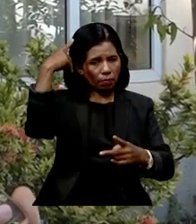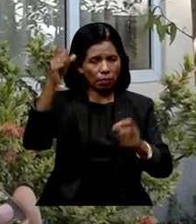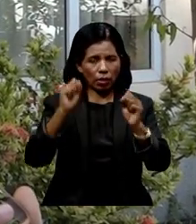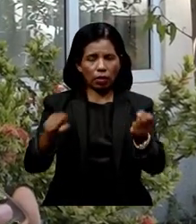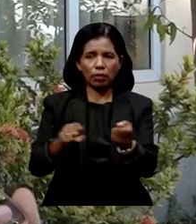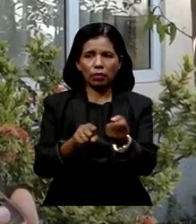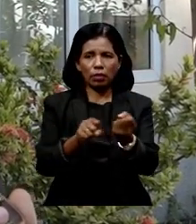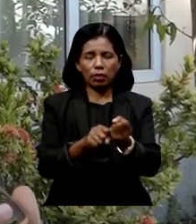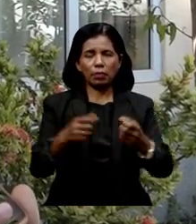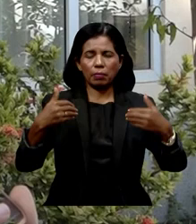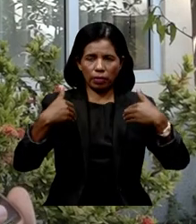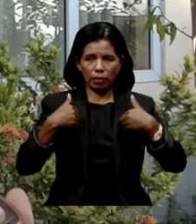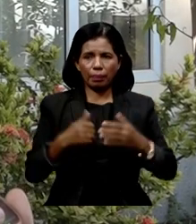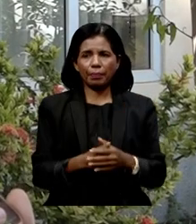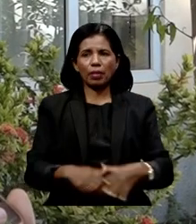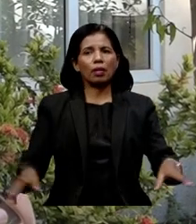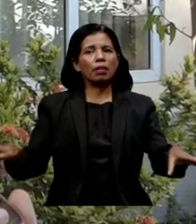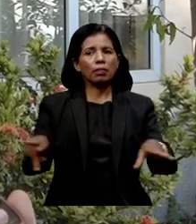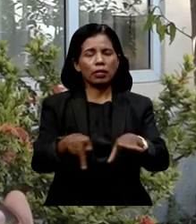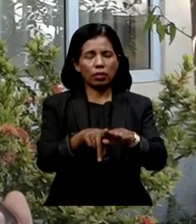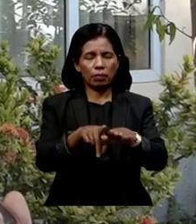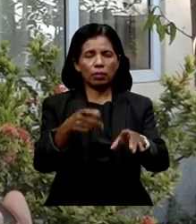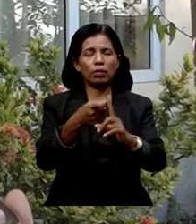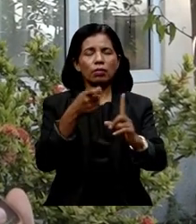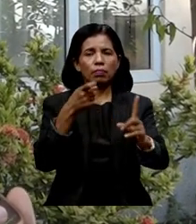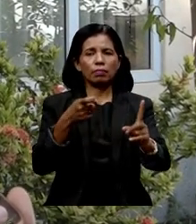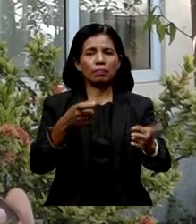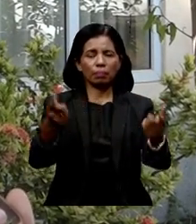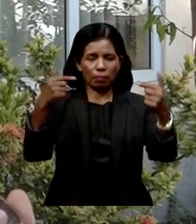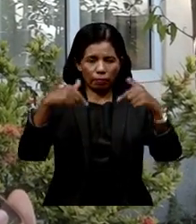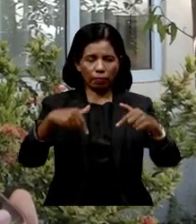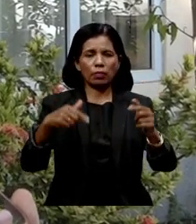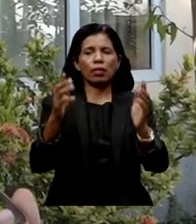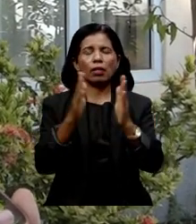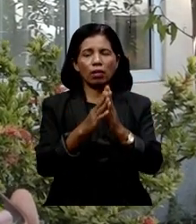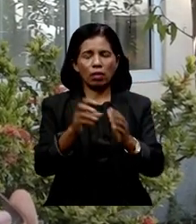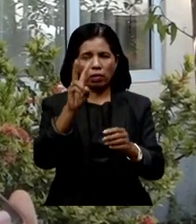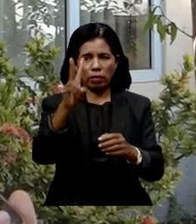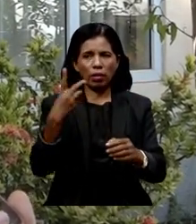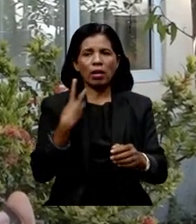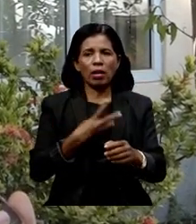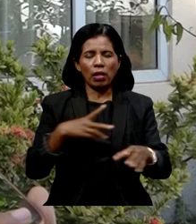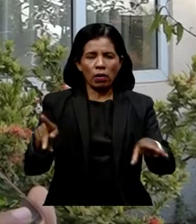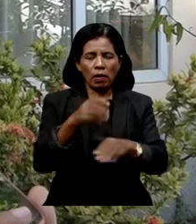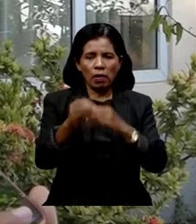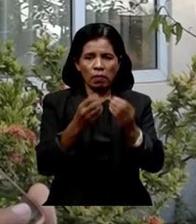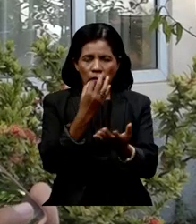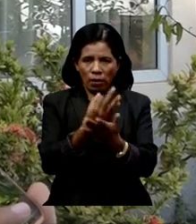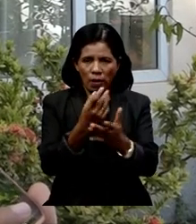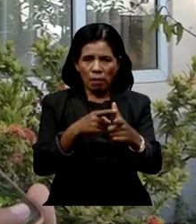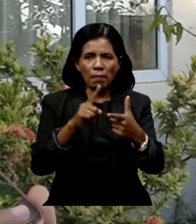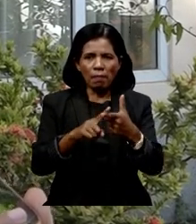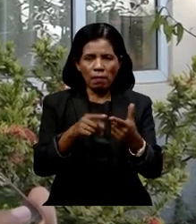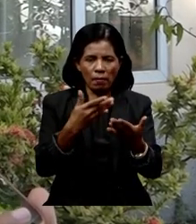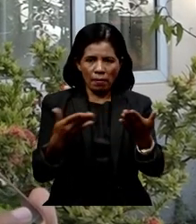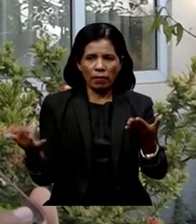para o Rumano Beia. Então, participação ainda é mais a parte rua e a parte da parte financeira. E depois, o